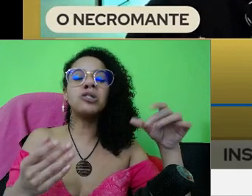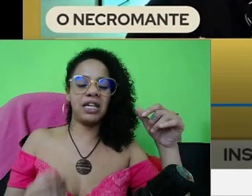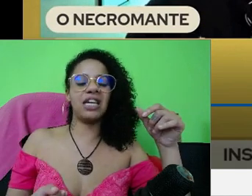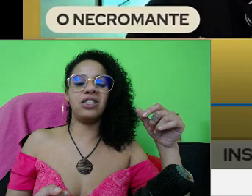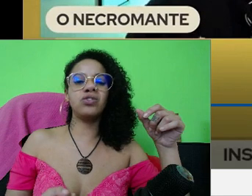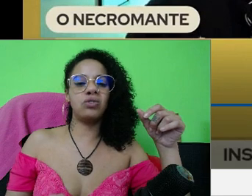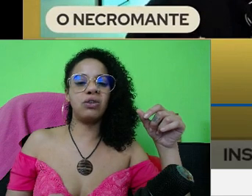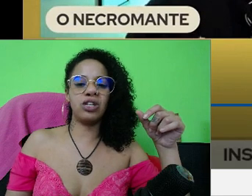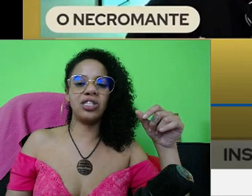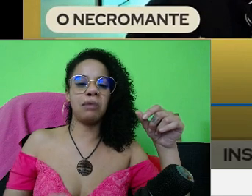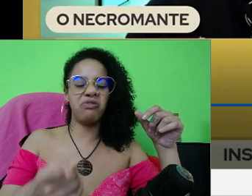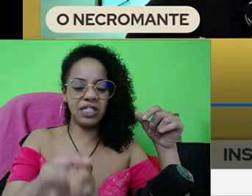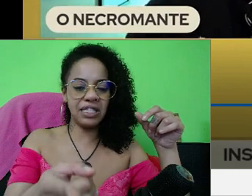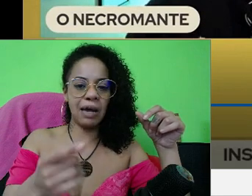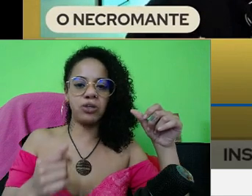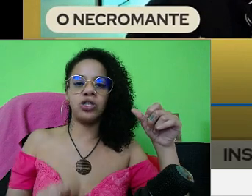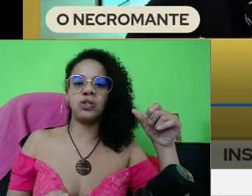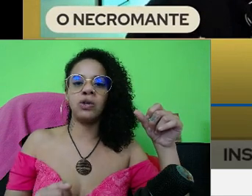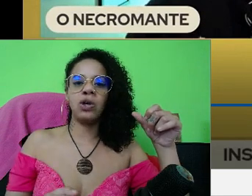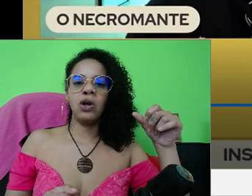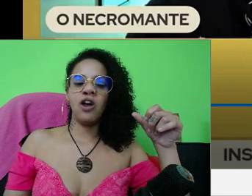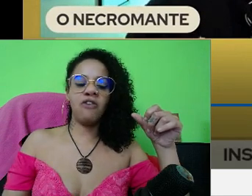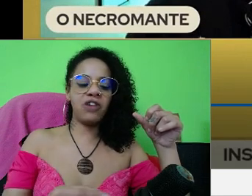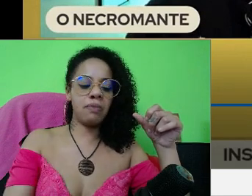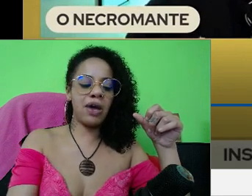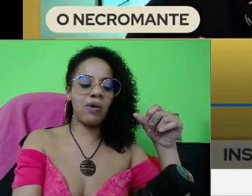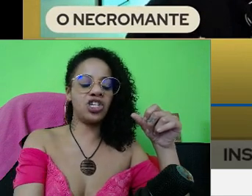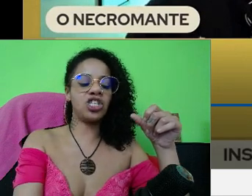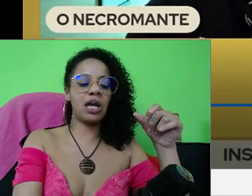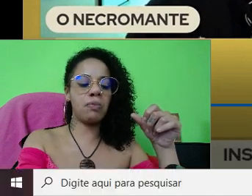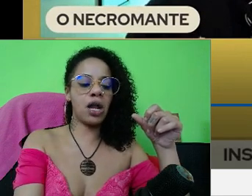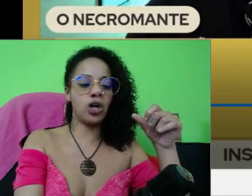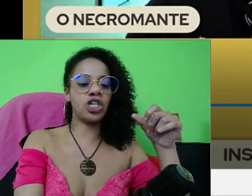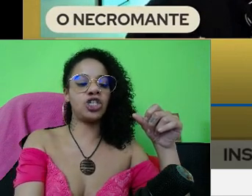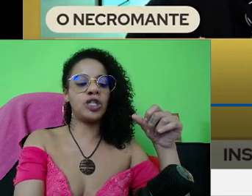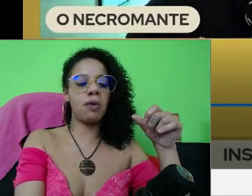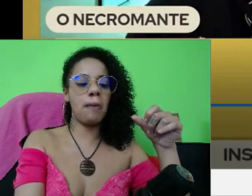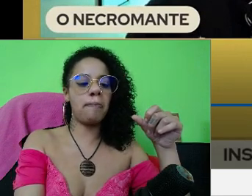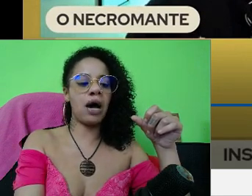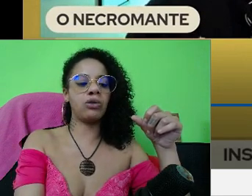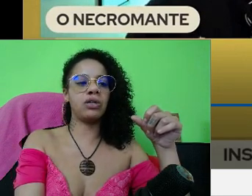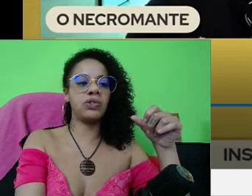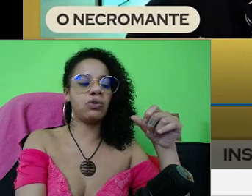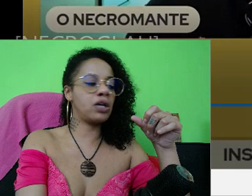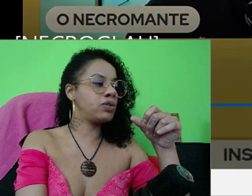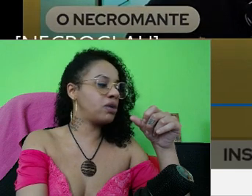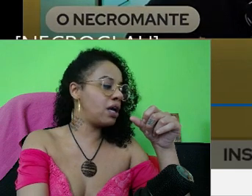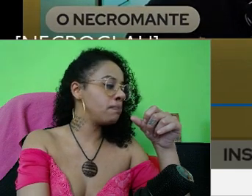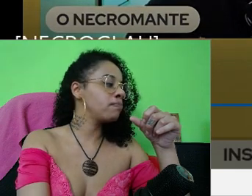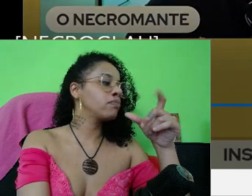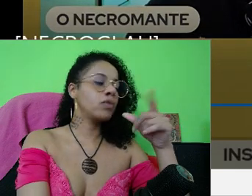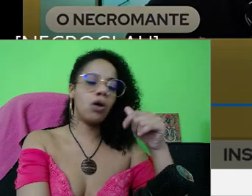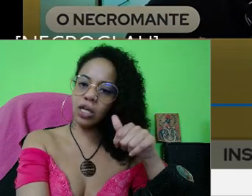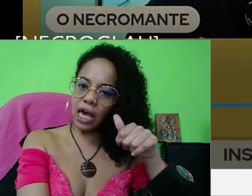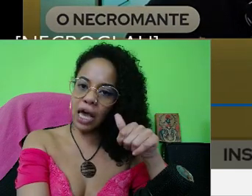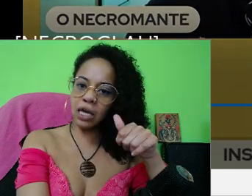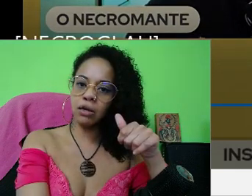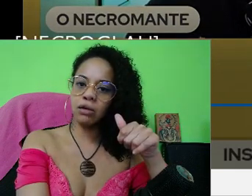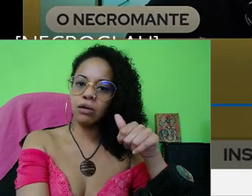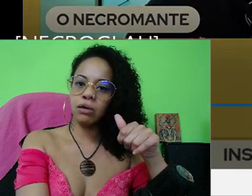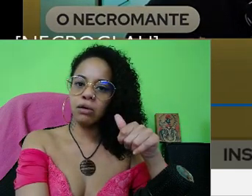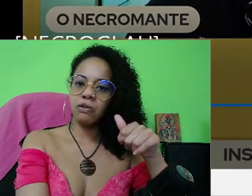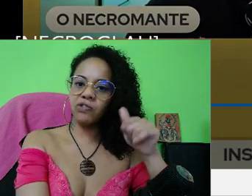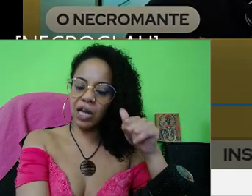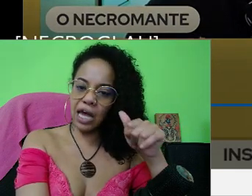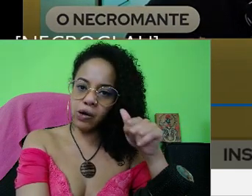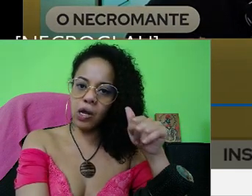Eu também te expliquei isso no seu WhatsApp você sabe disso eu falei meu a gente tem uma lógica a gente tem uma pauta não sei o que não sei o quê OK